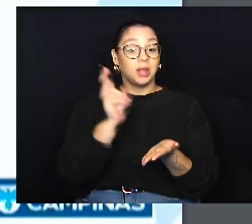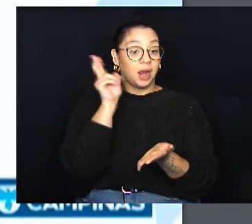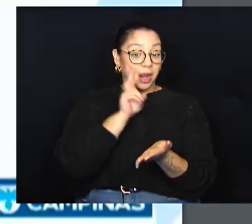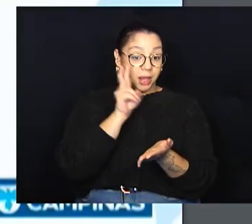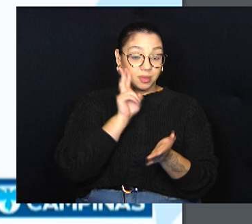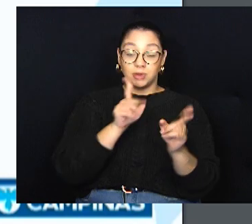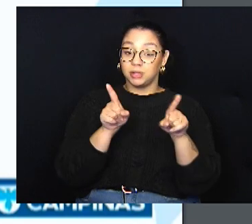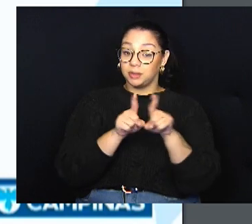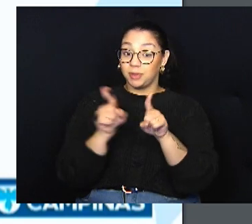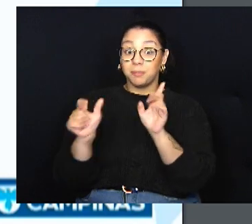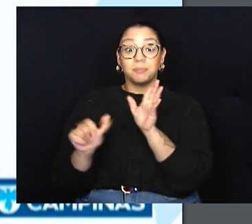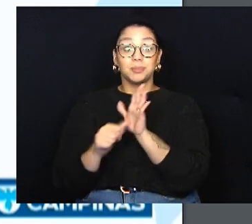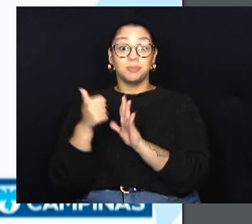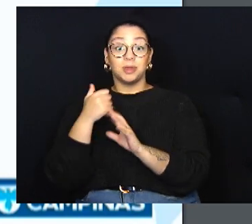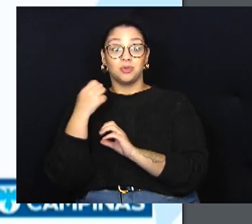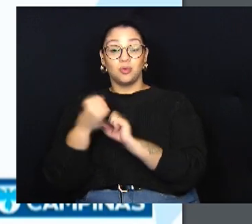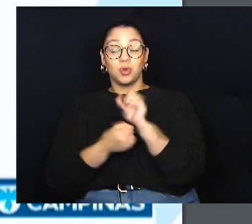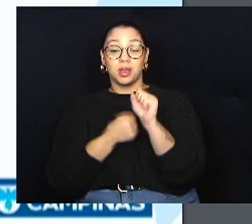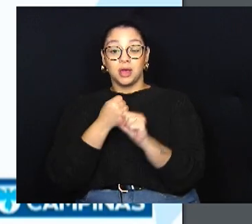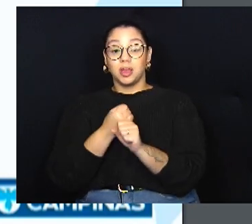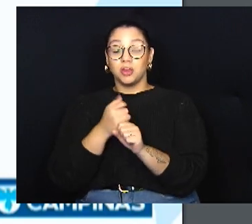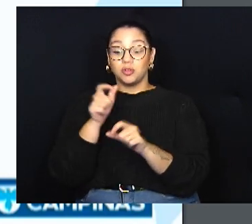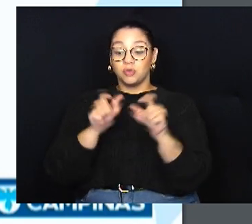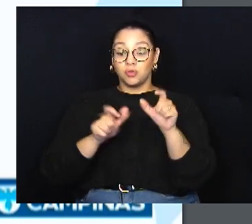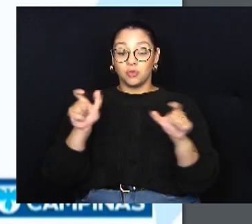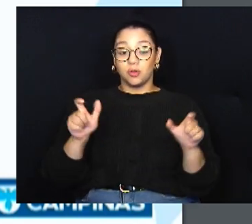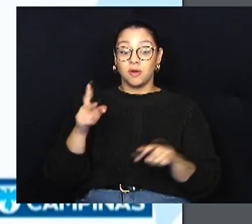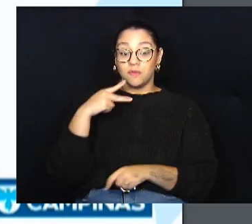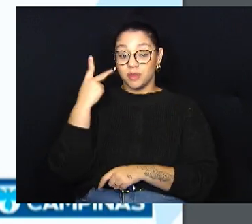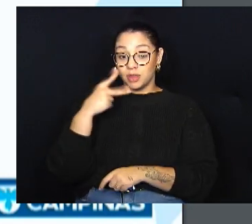o primeiro ano em que os vereadores destinaram